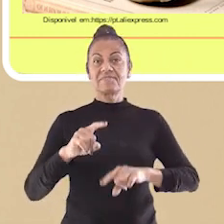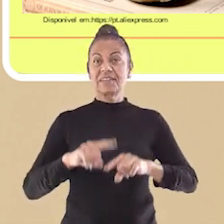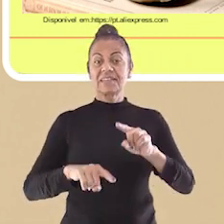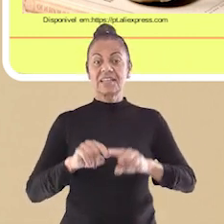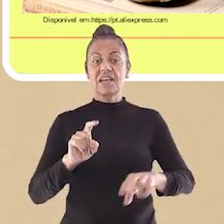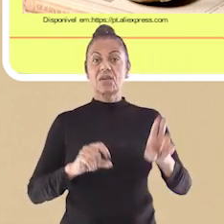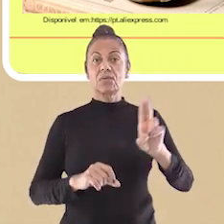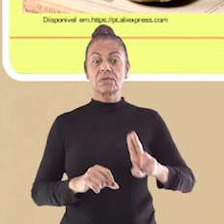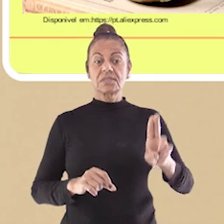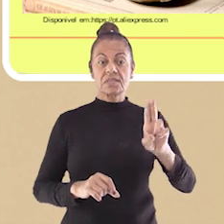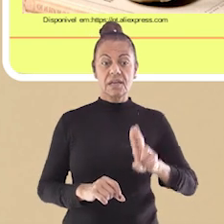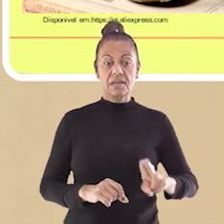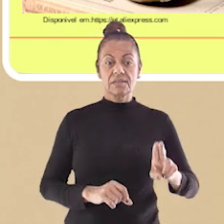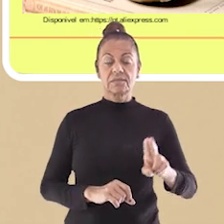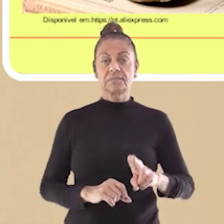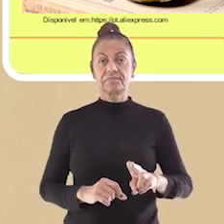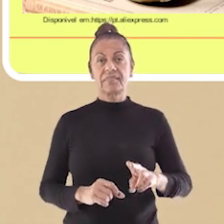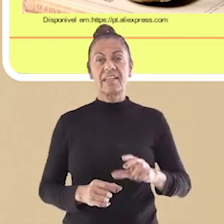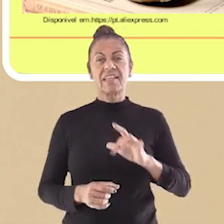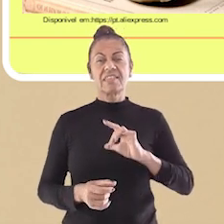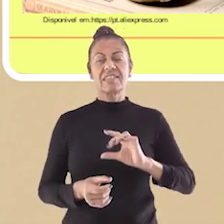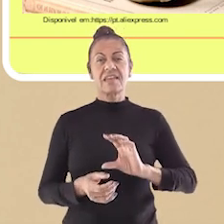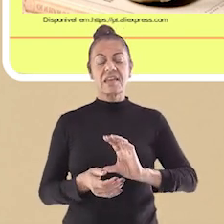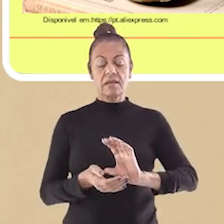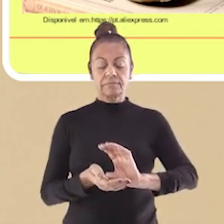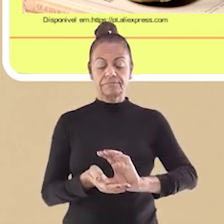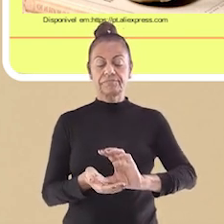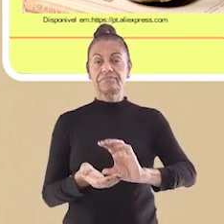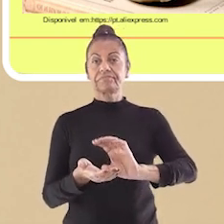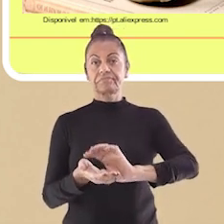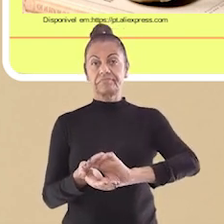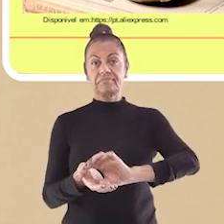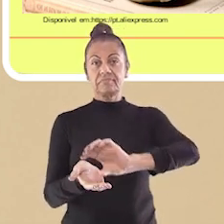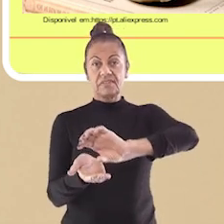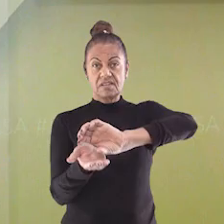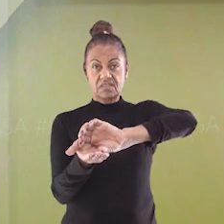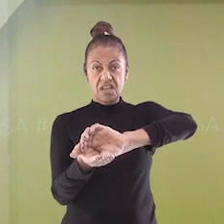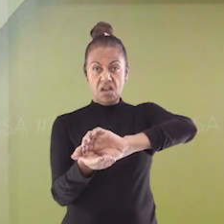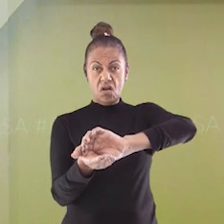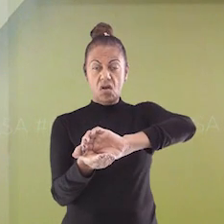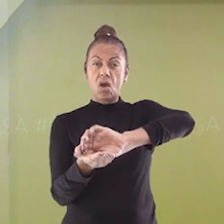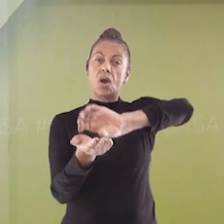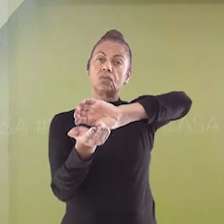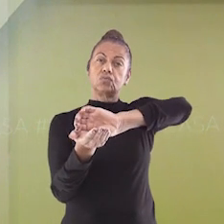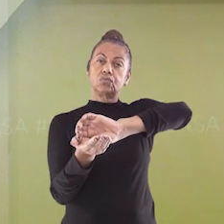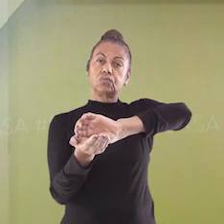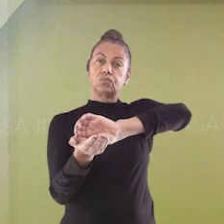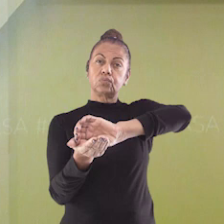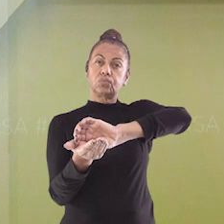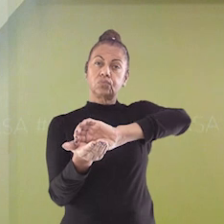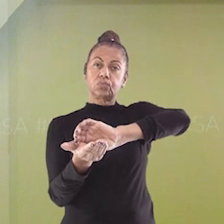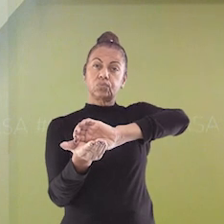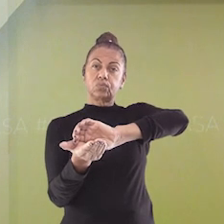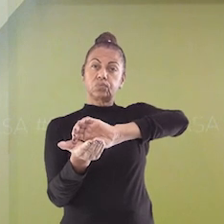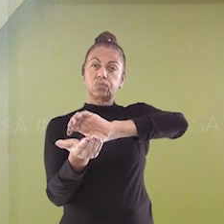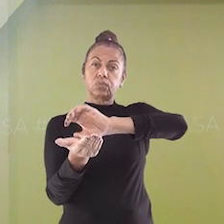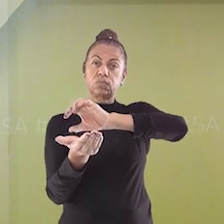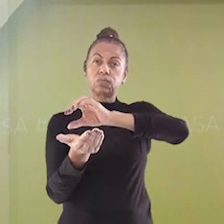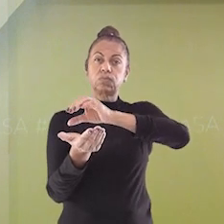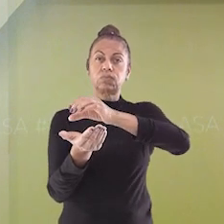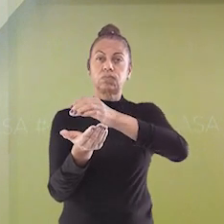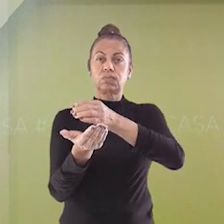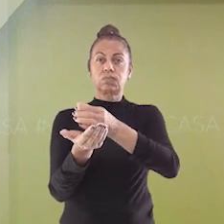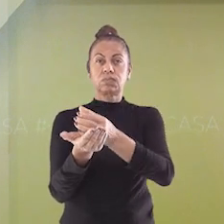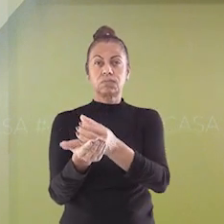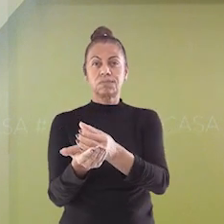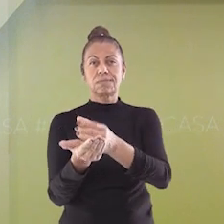Temos a ampulheta, criada há muito tempo. Ela é conhecida como relógio de areia. Na medida que a areia vai caindo, o tempo é